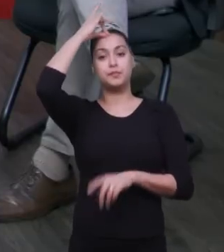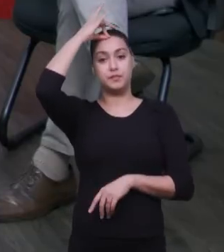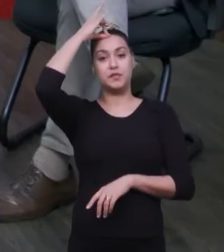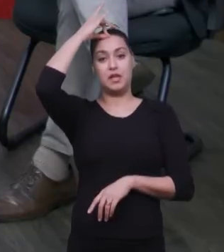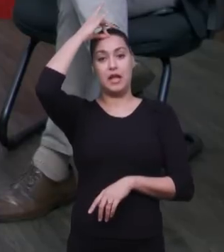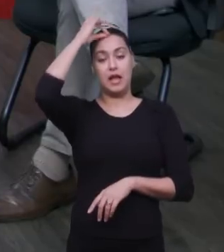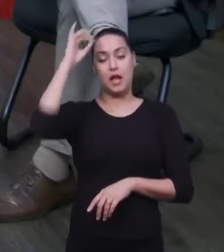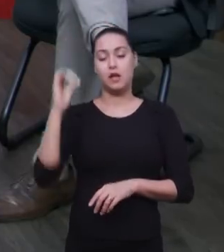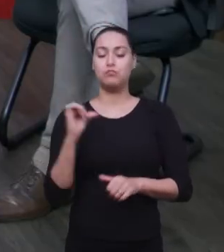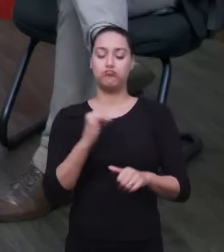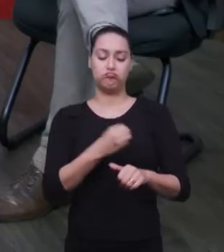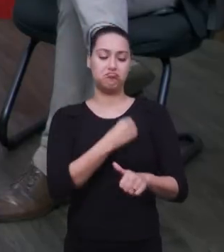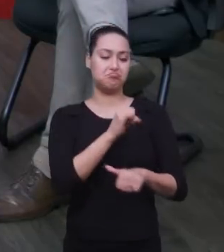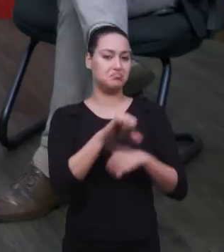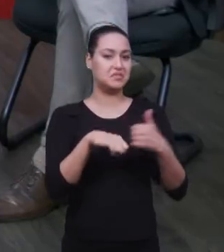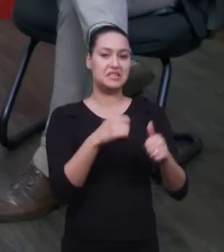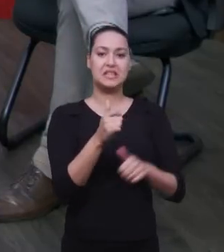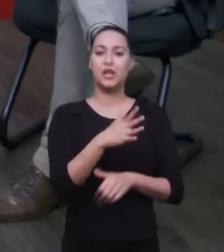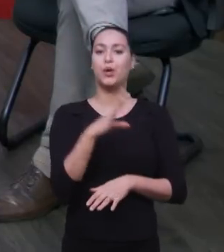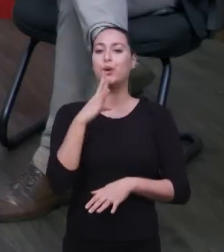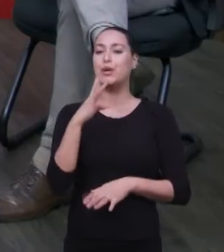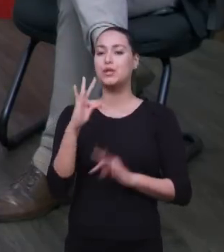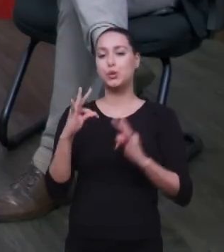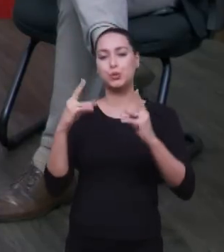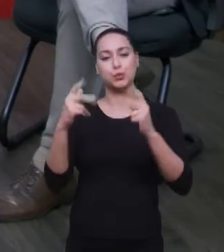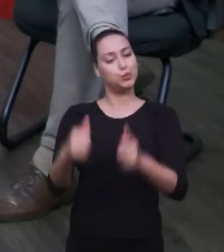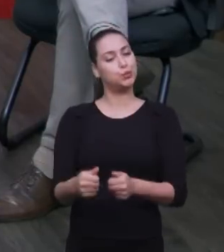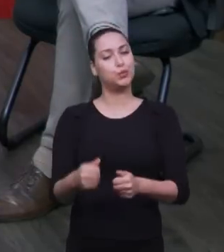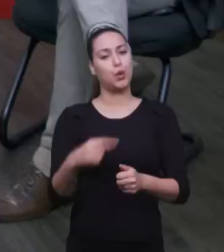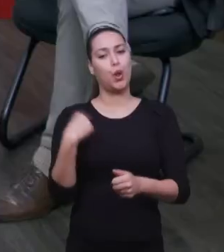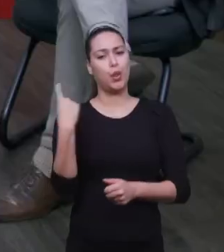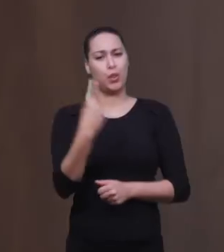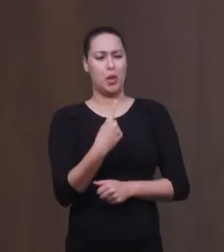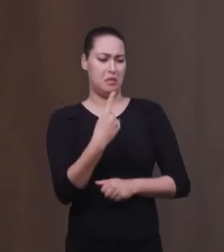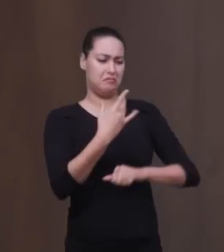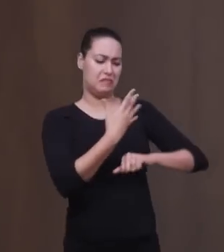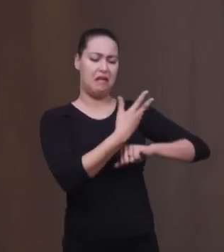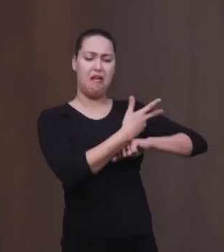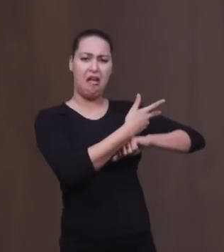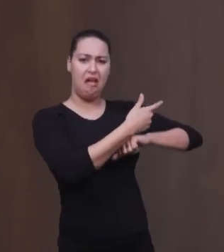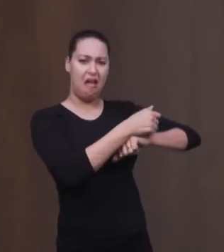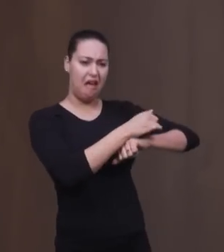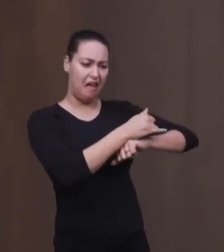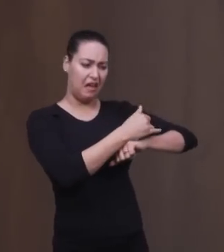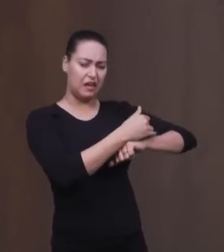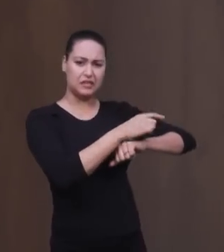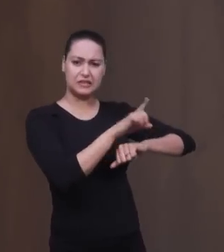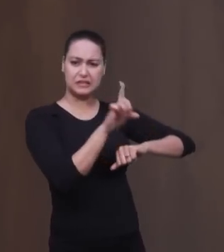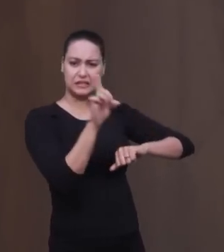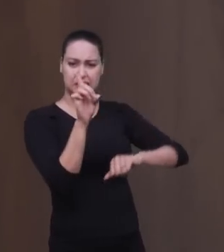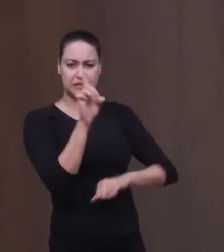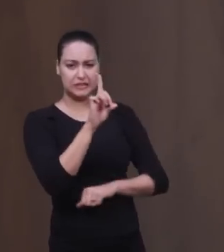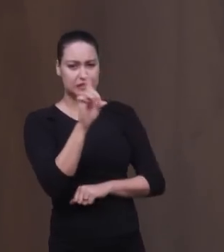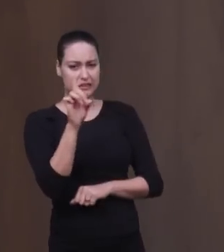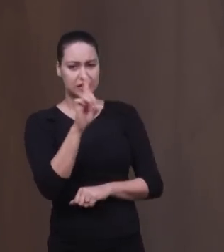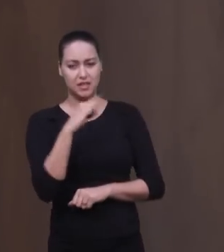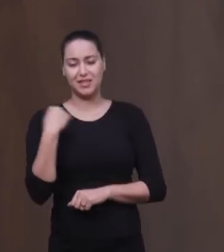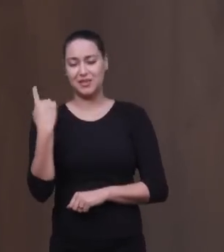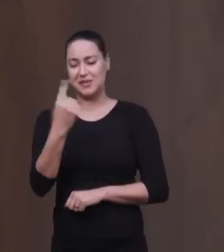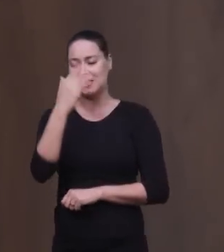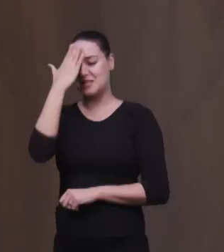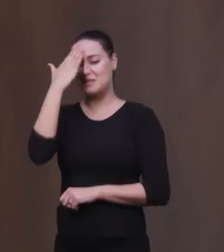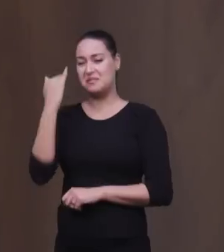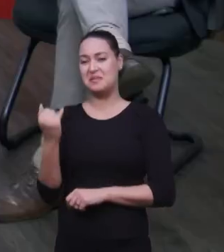ter essa fé, é a condição de nós conhecermos tudo. Não precisamos ser enganados, ninguém nos engana, porque nós temos certeza de